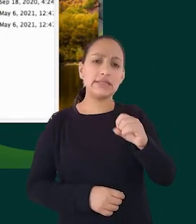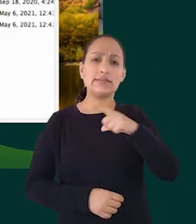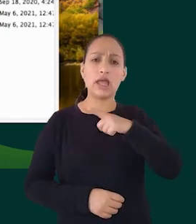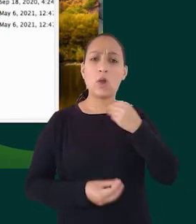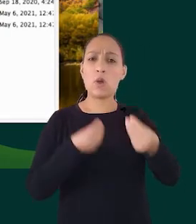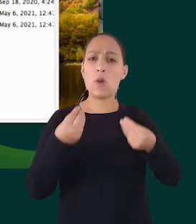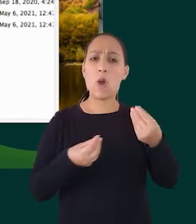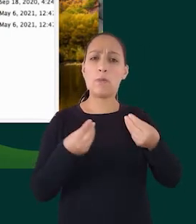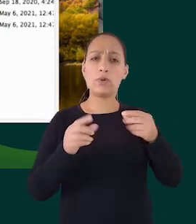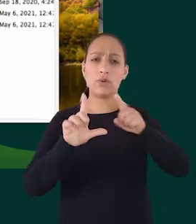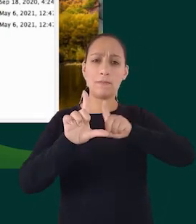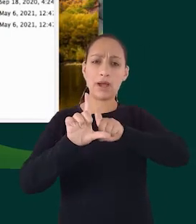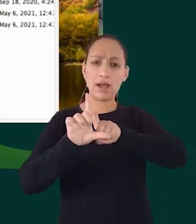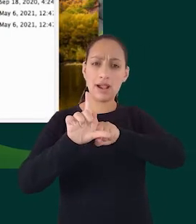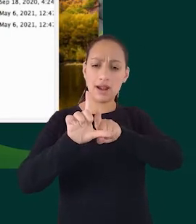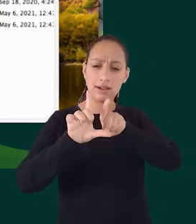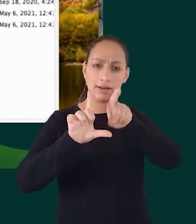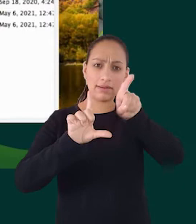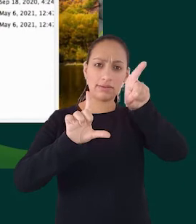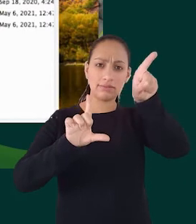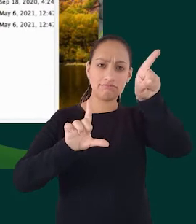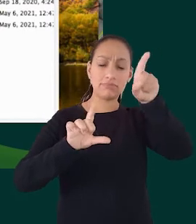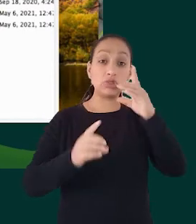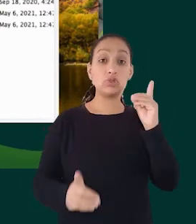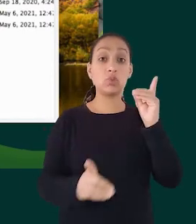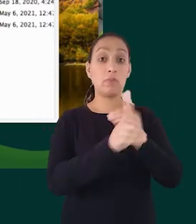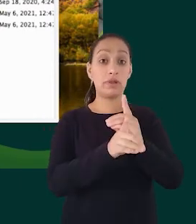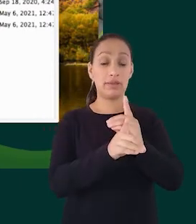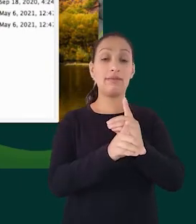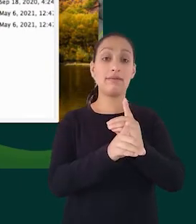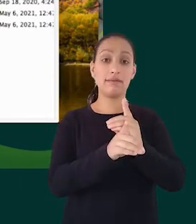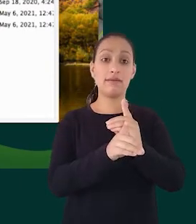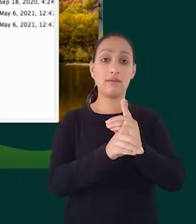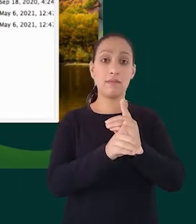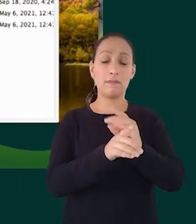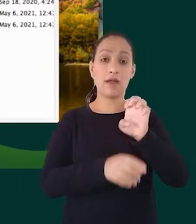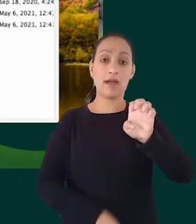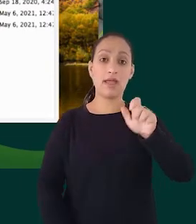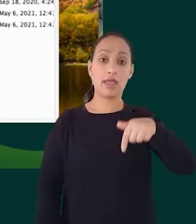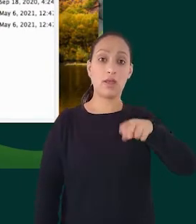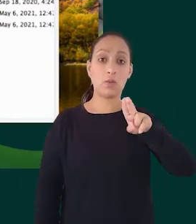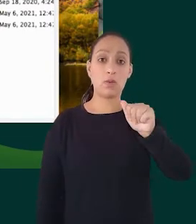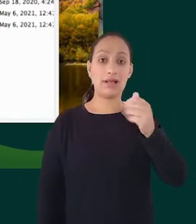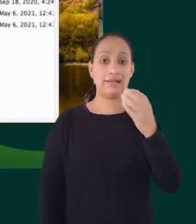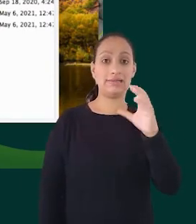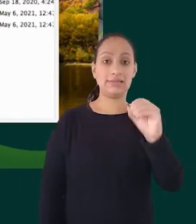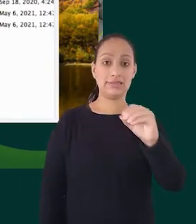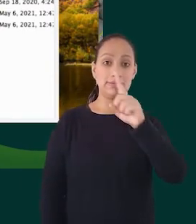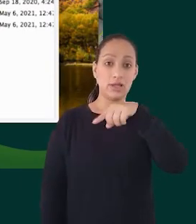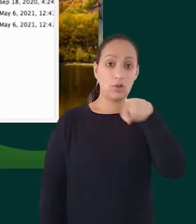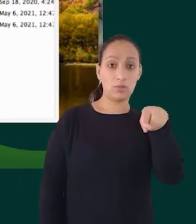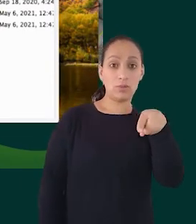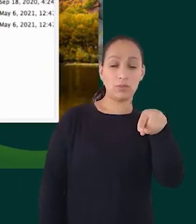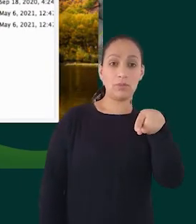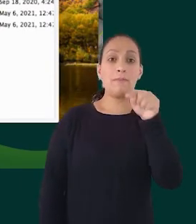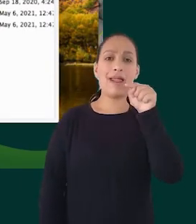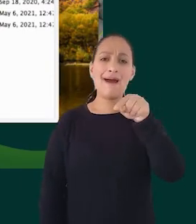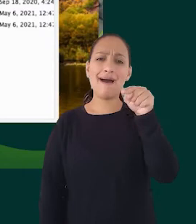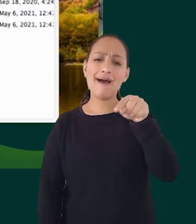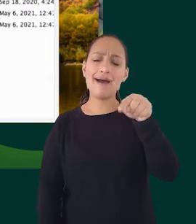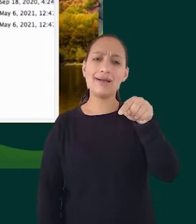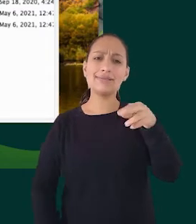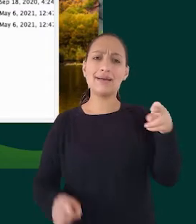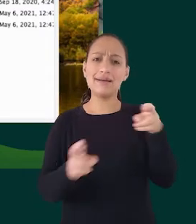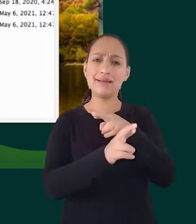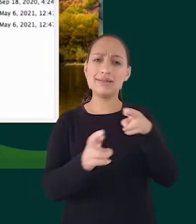seja, descobrir uma equação para esta correlação existente